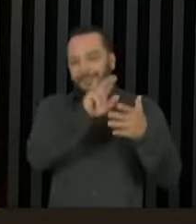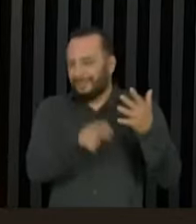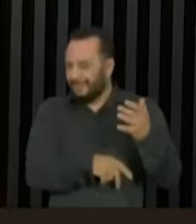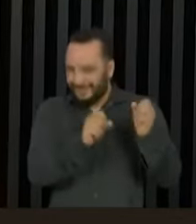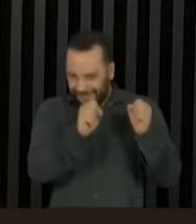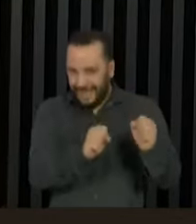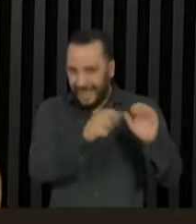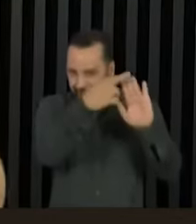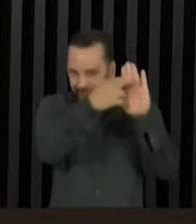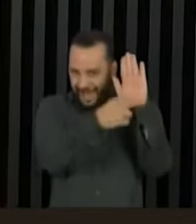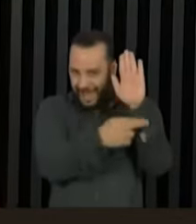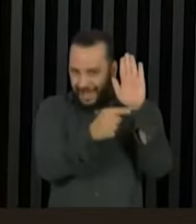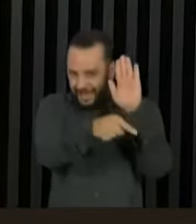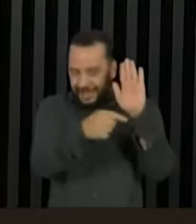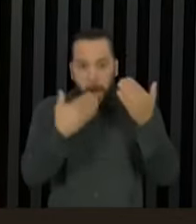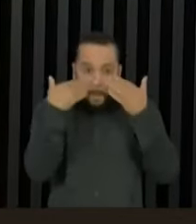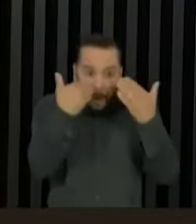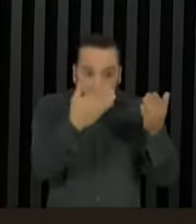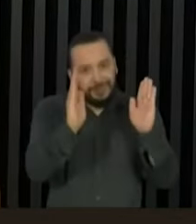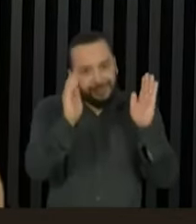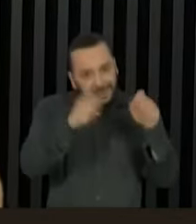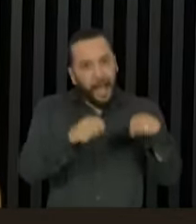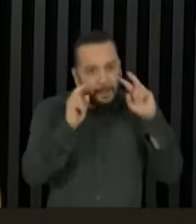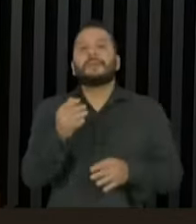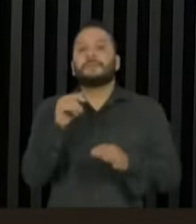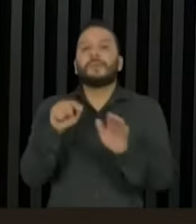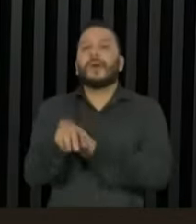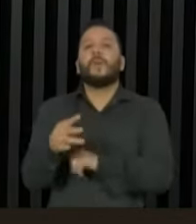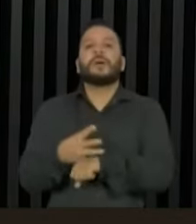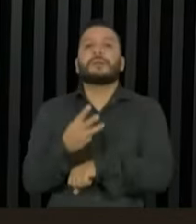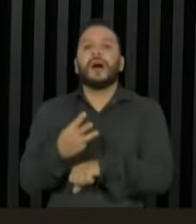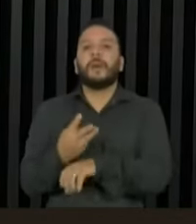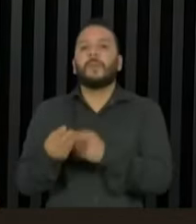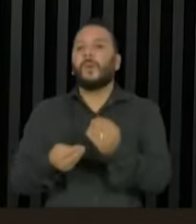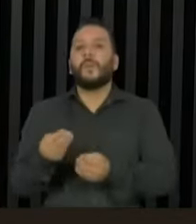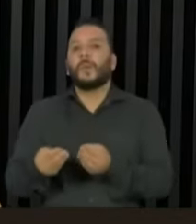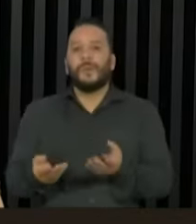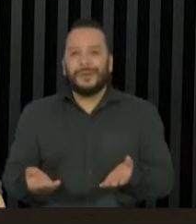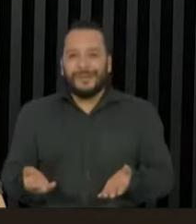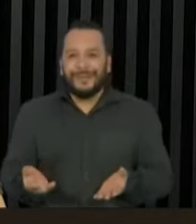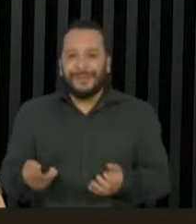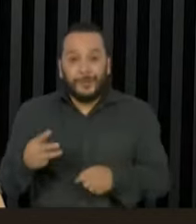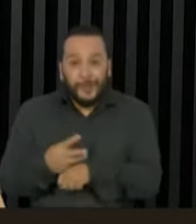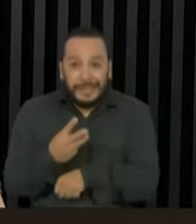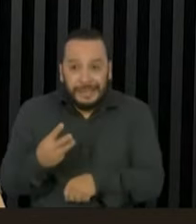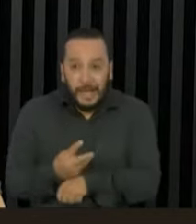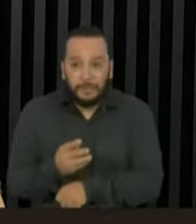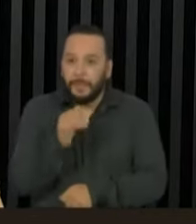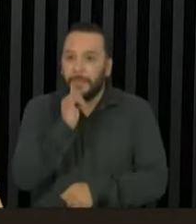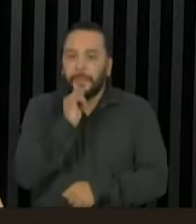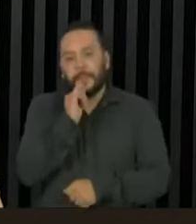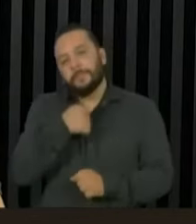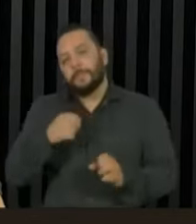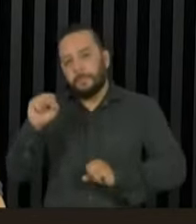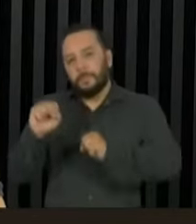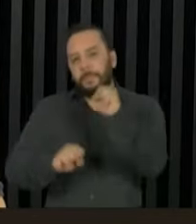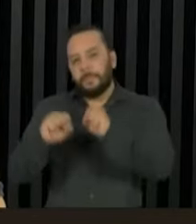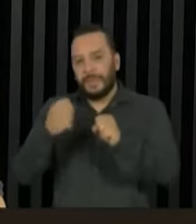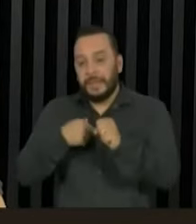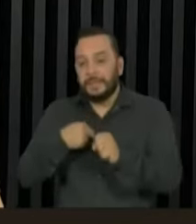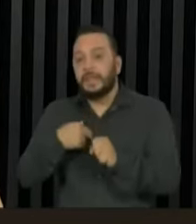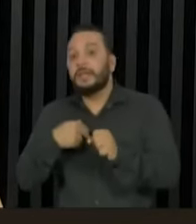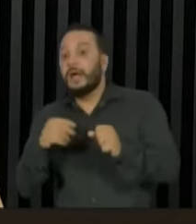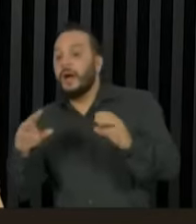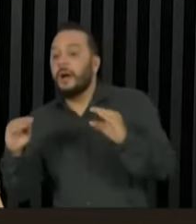mercê de regras ali existem regras agora e o WhatsApp até onde vai a possibilidade de uma empresa observar sua